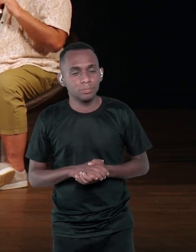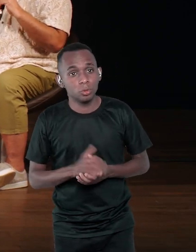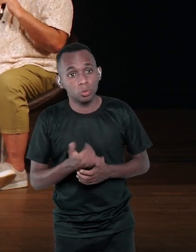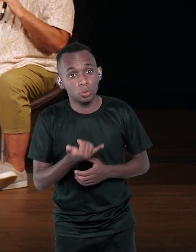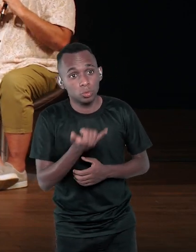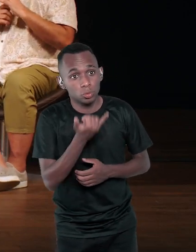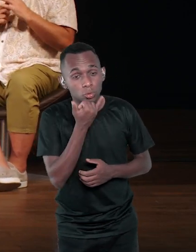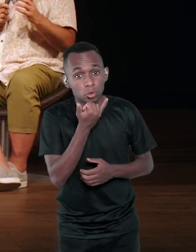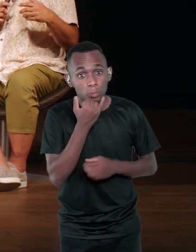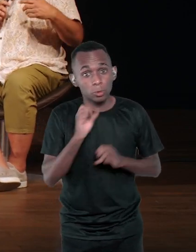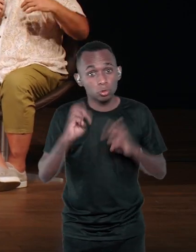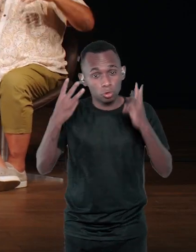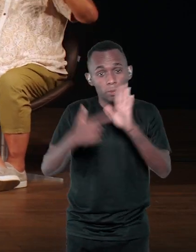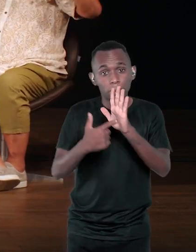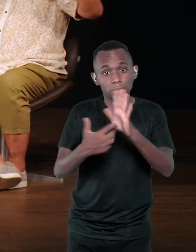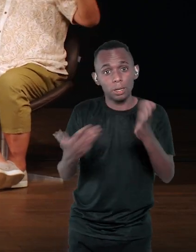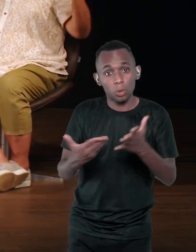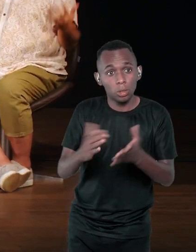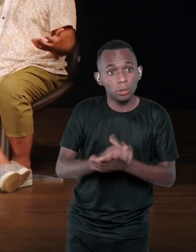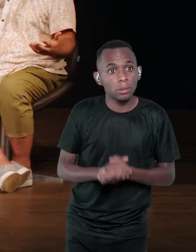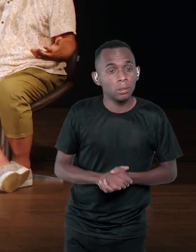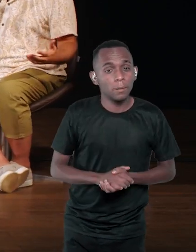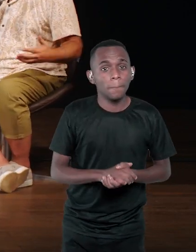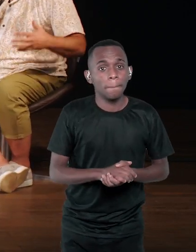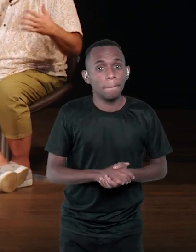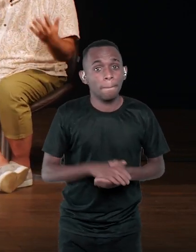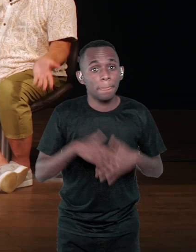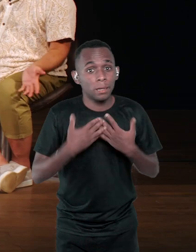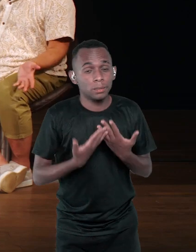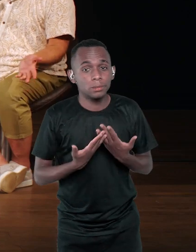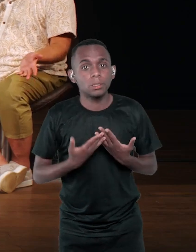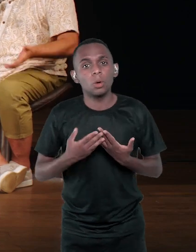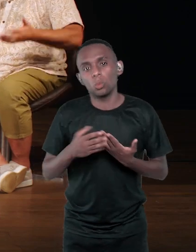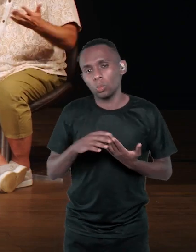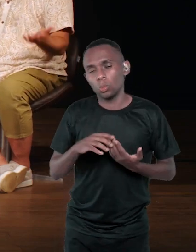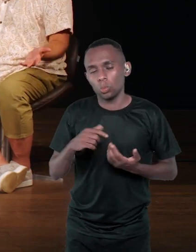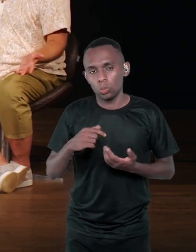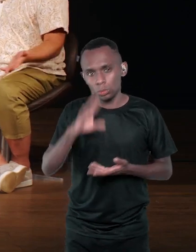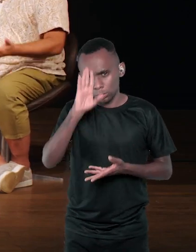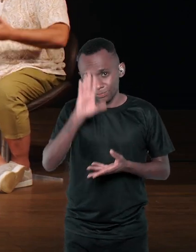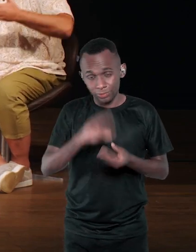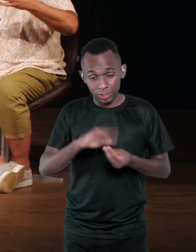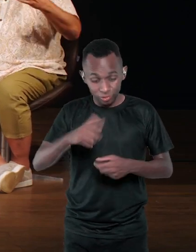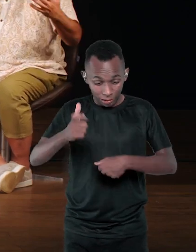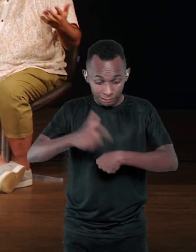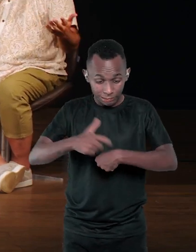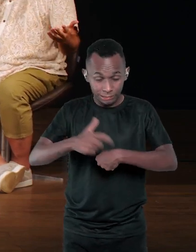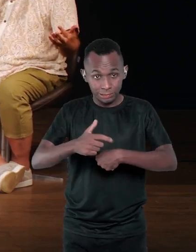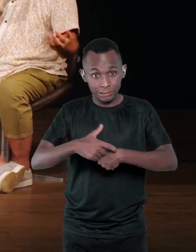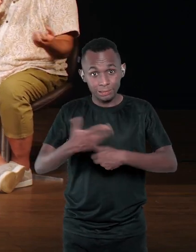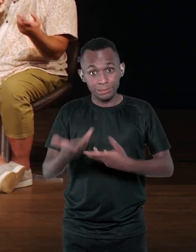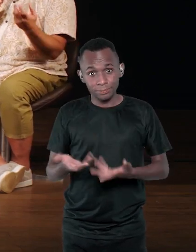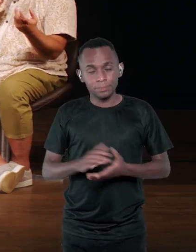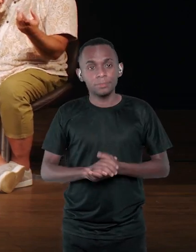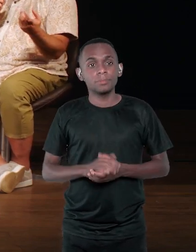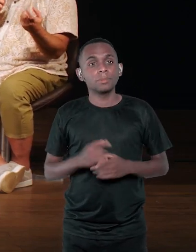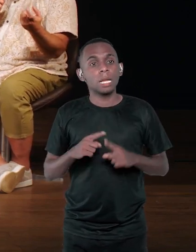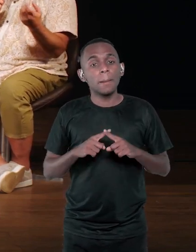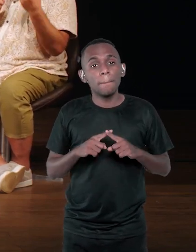desculpe, deixou um que vai ser lançado agora. Então, essa era toda a responsabilidade, eu vou resumir já, está tarde,